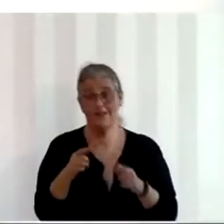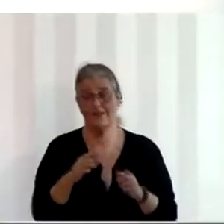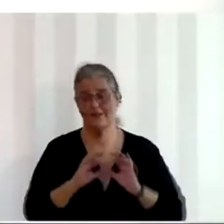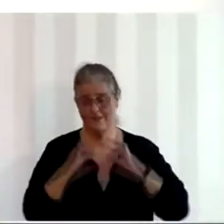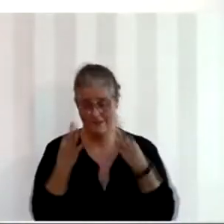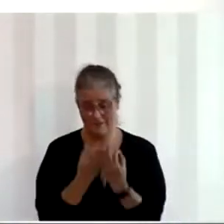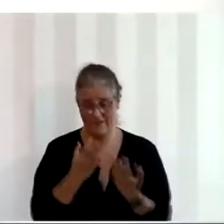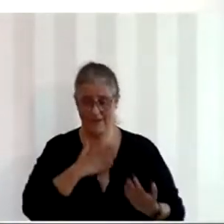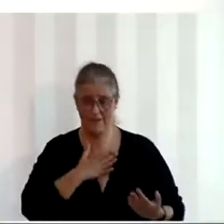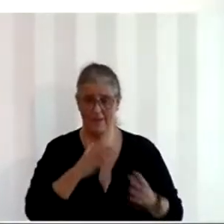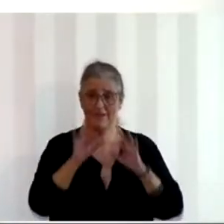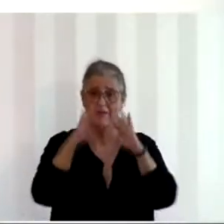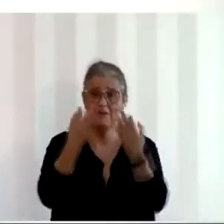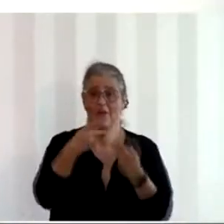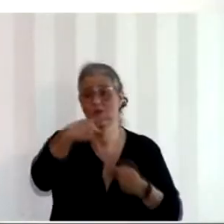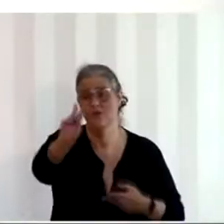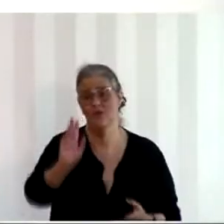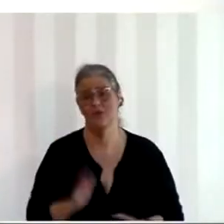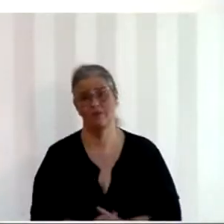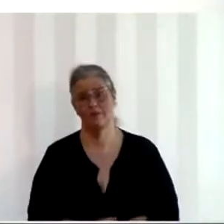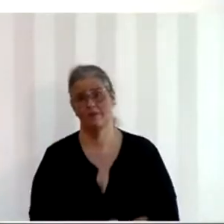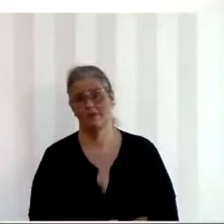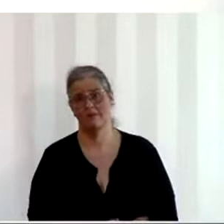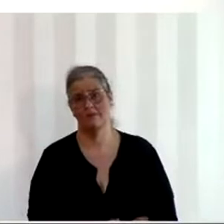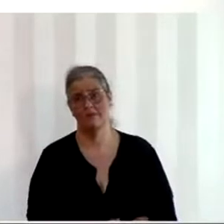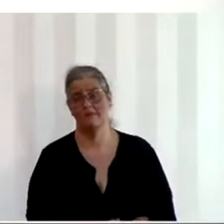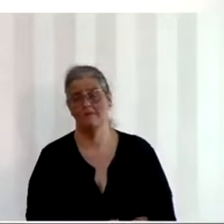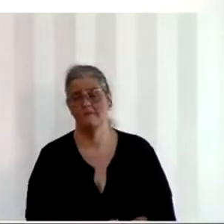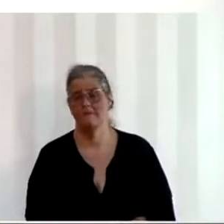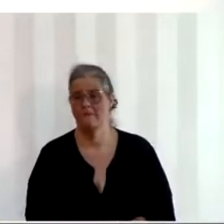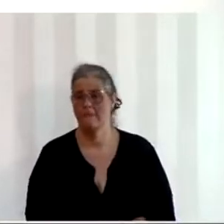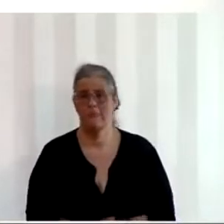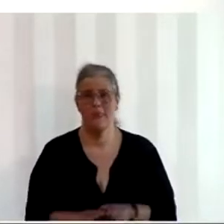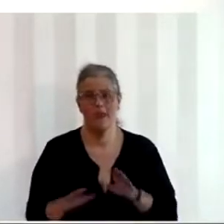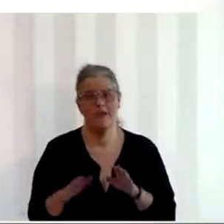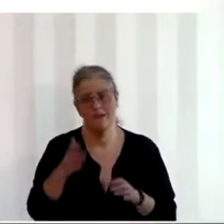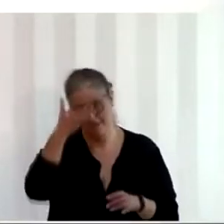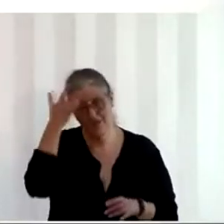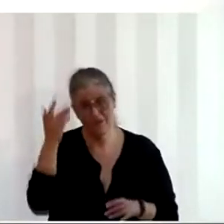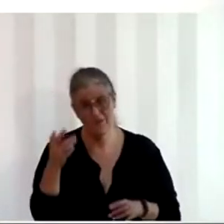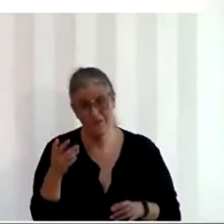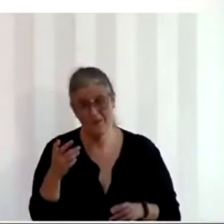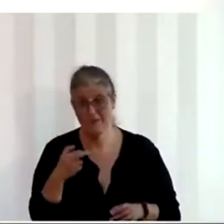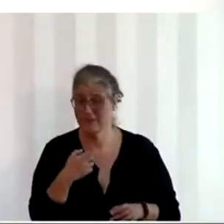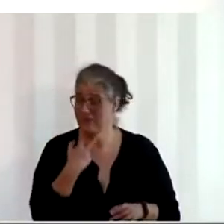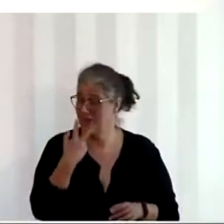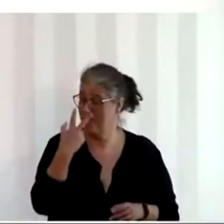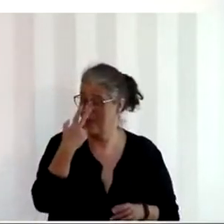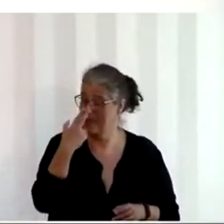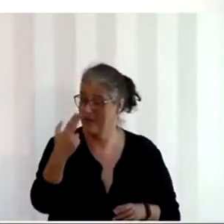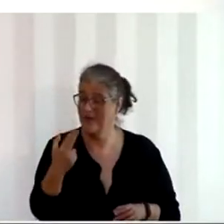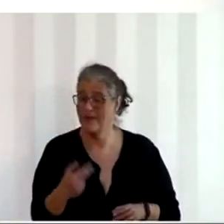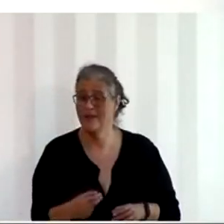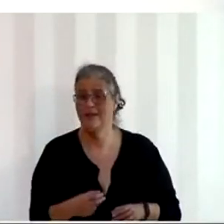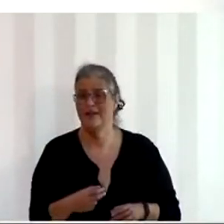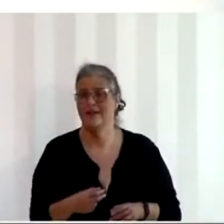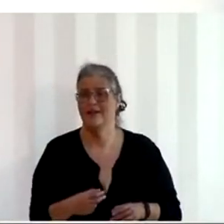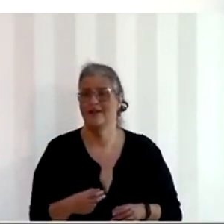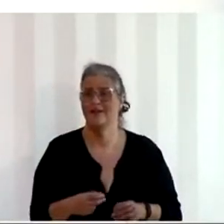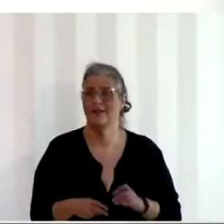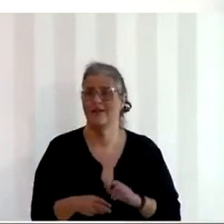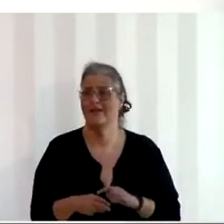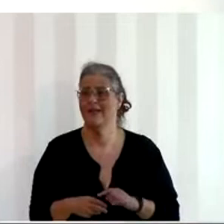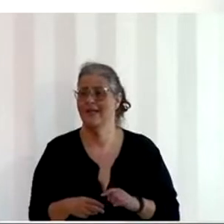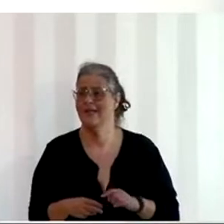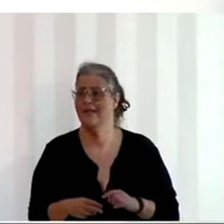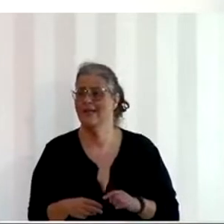família. Muitas pessoas acham que Deus não está nem aí com o que está acontecendo no mundo. Não cremos assim. Sabemos que o nosso Deus